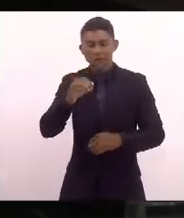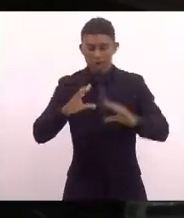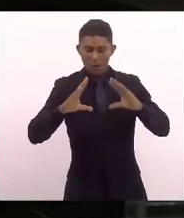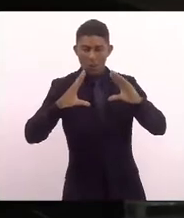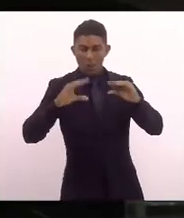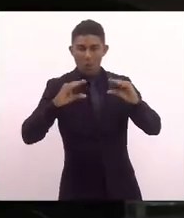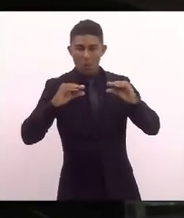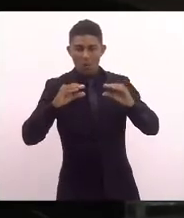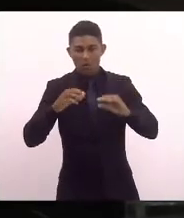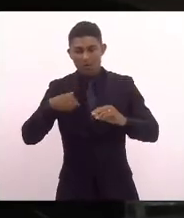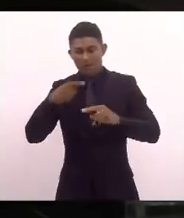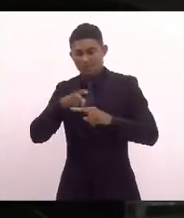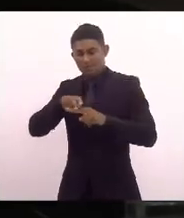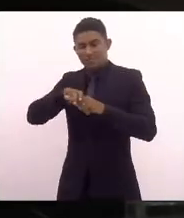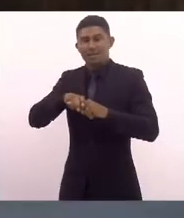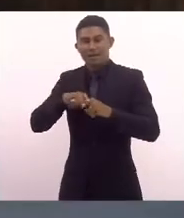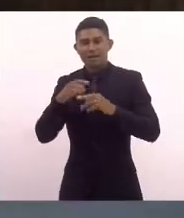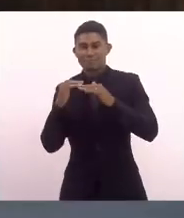almofadas, para a